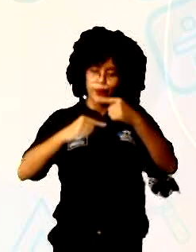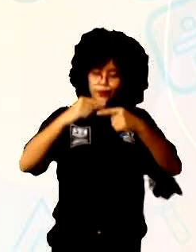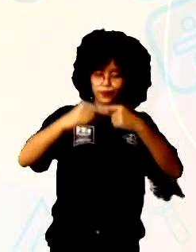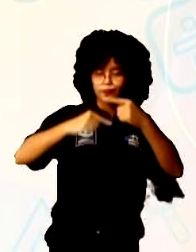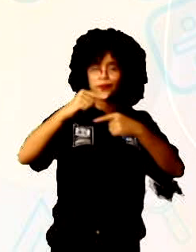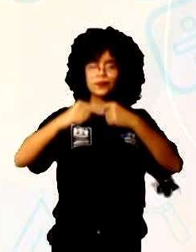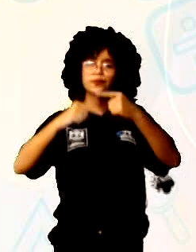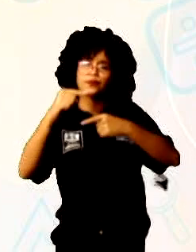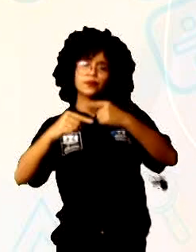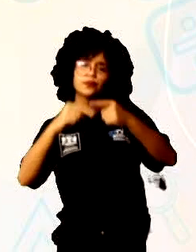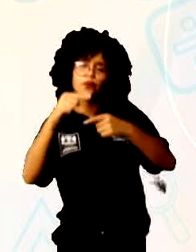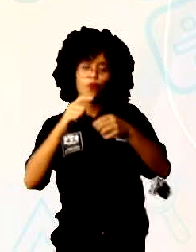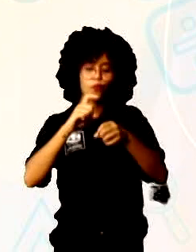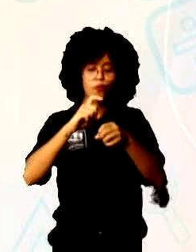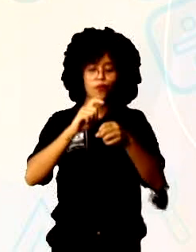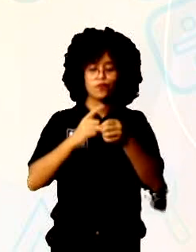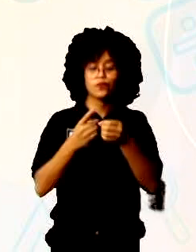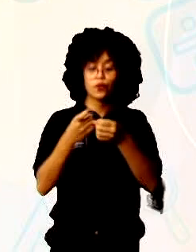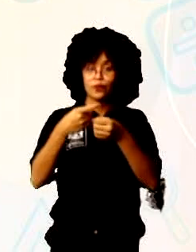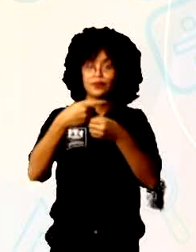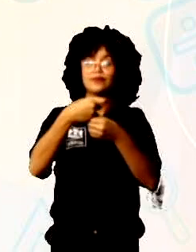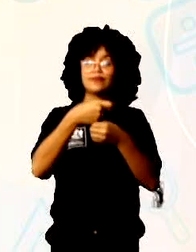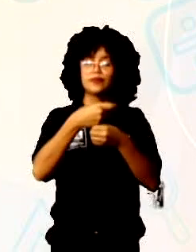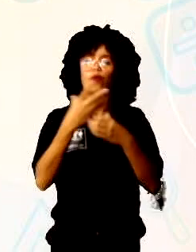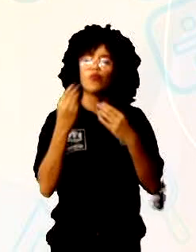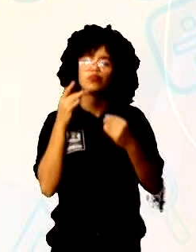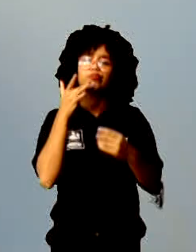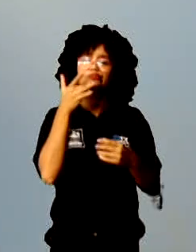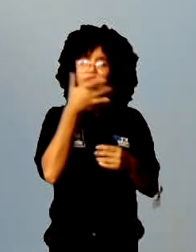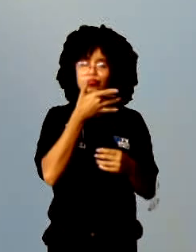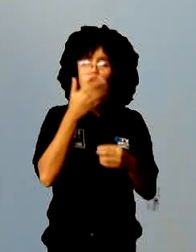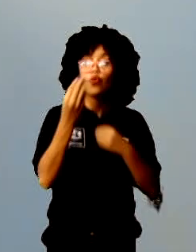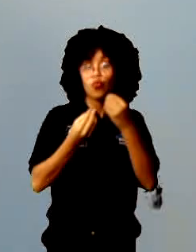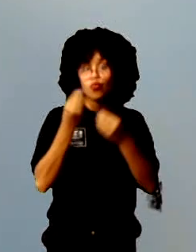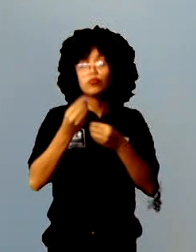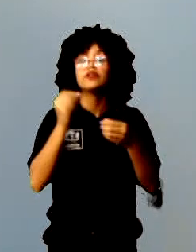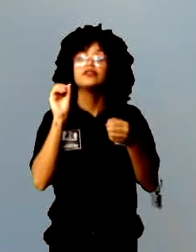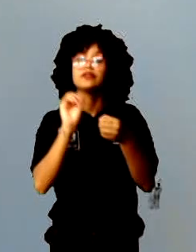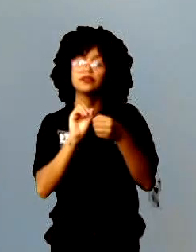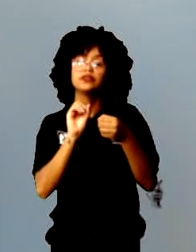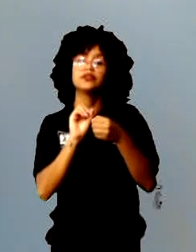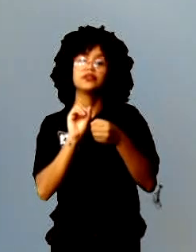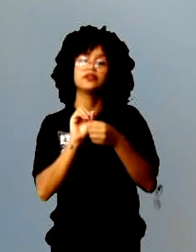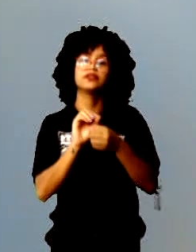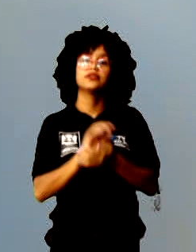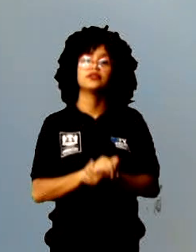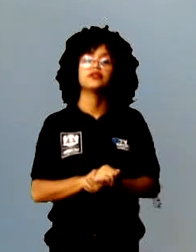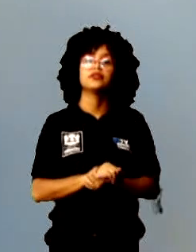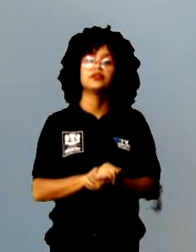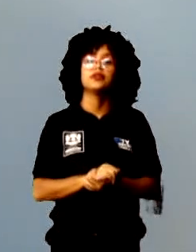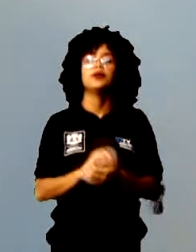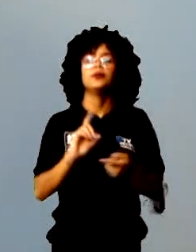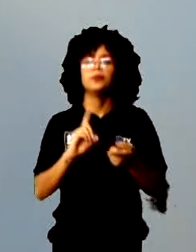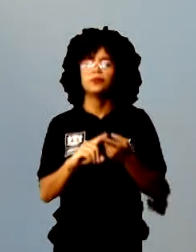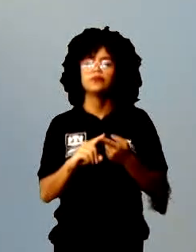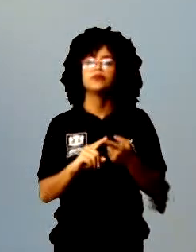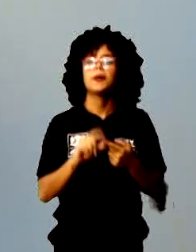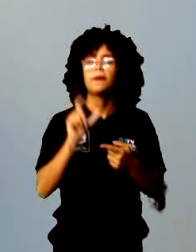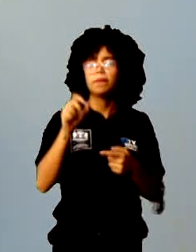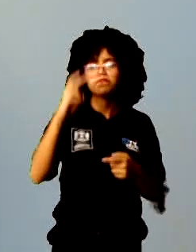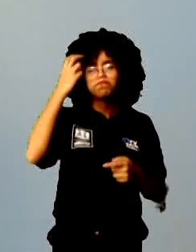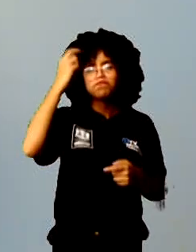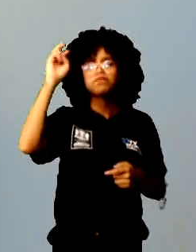enroladinho aí com goiabada muito gostoso então a forma como é feito esse bolo não é se tornou um patrimônio